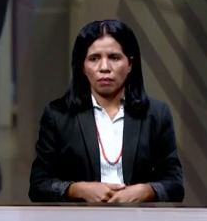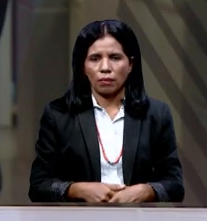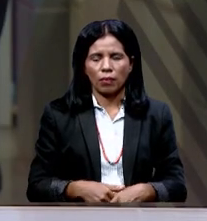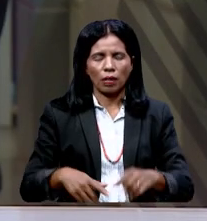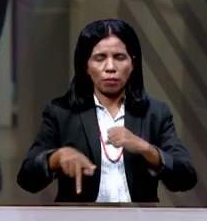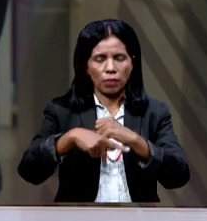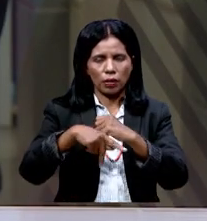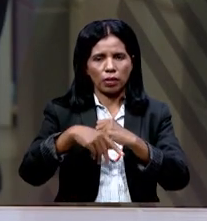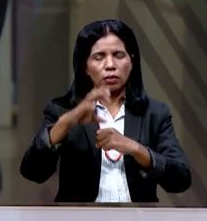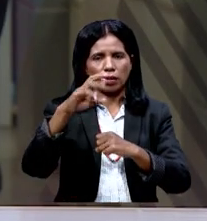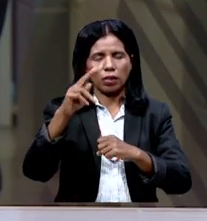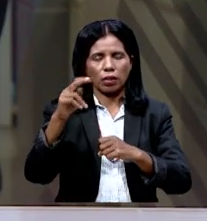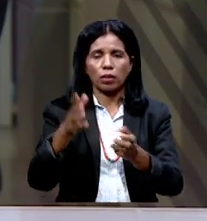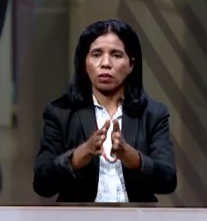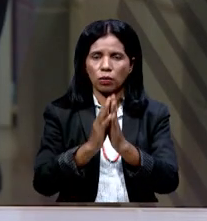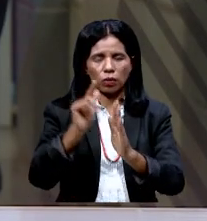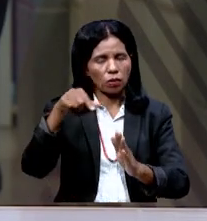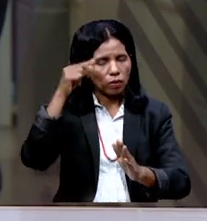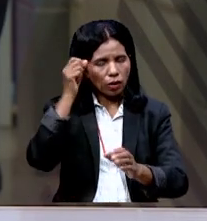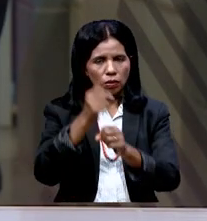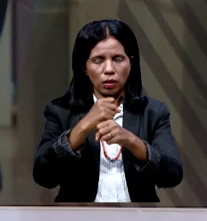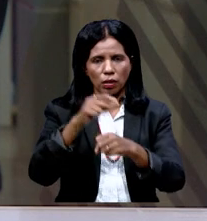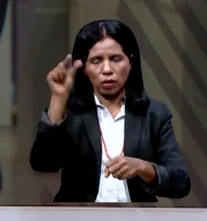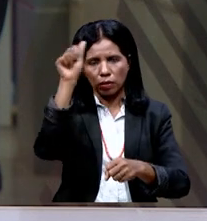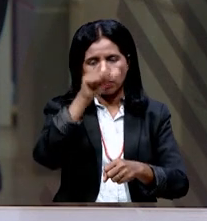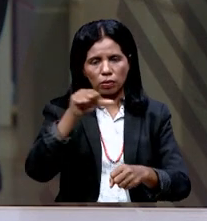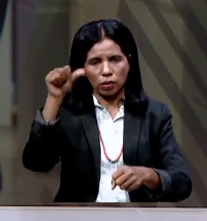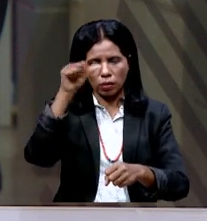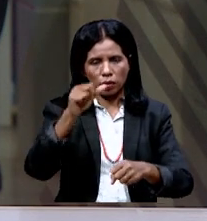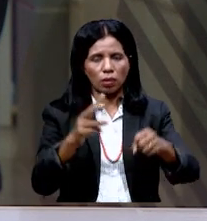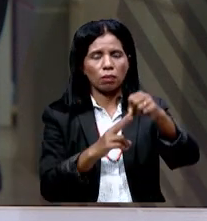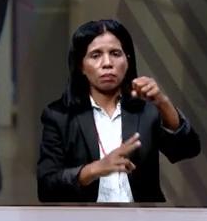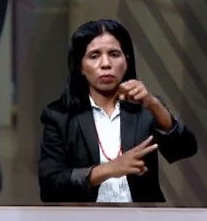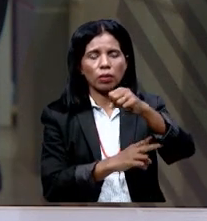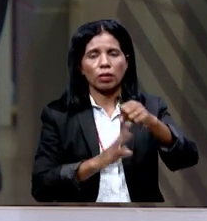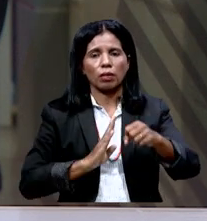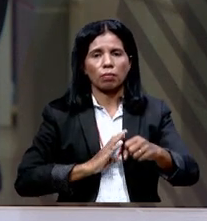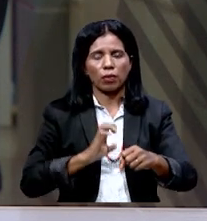Bancada CNRT, russo governo atual auditoria, ba ponte e becusi.